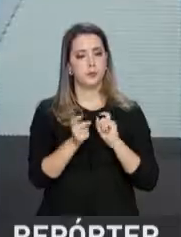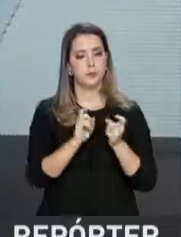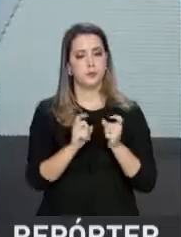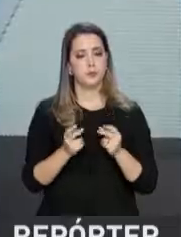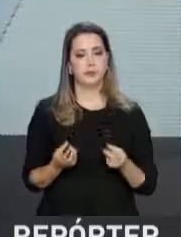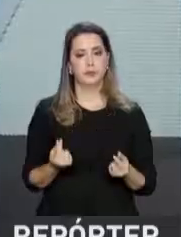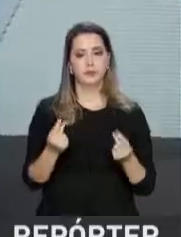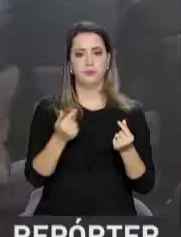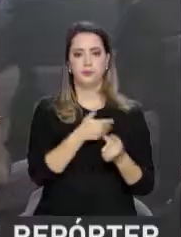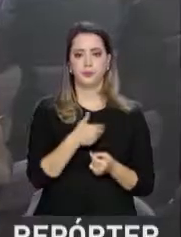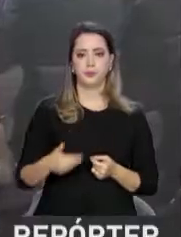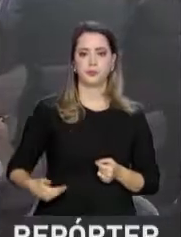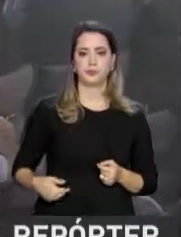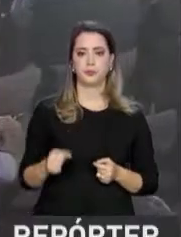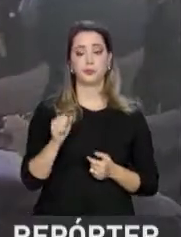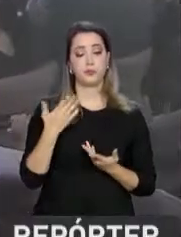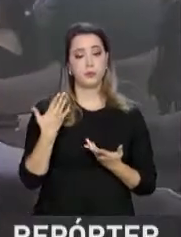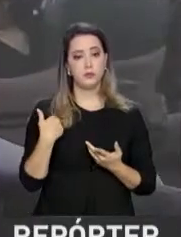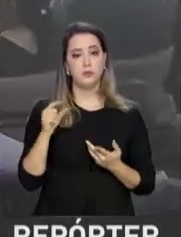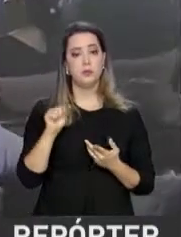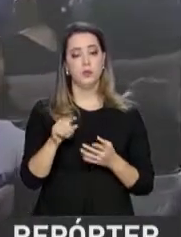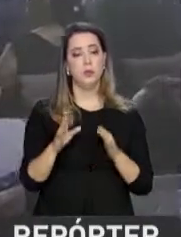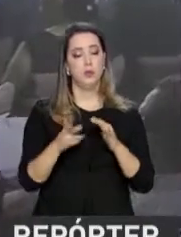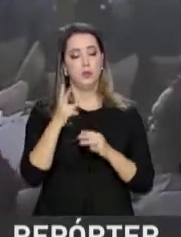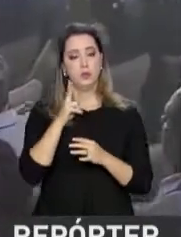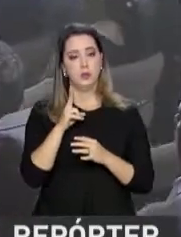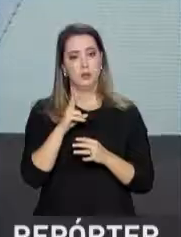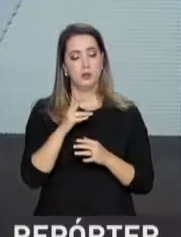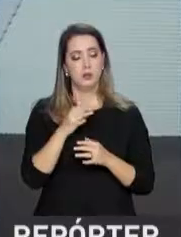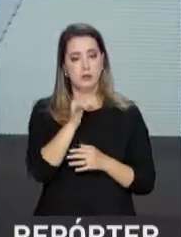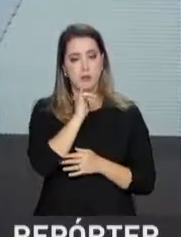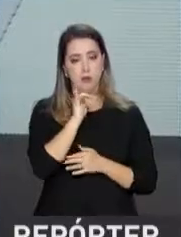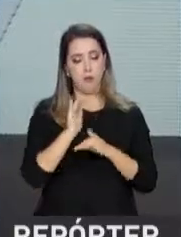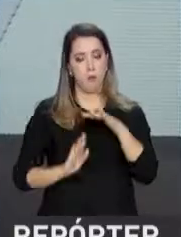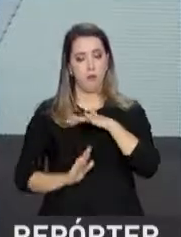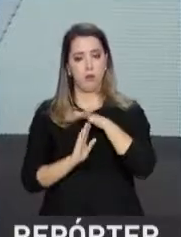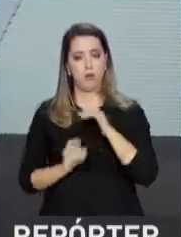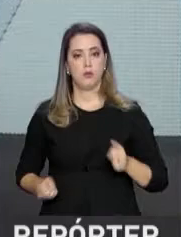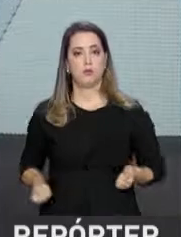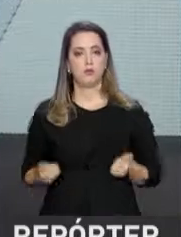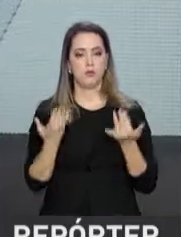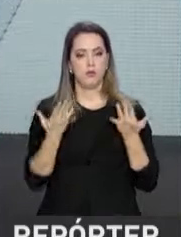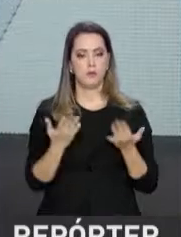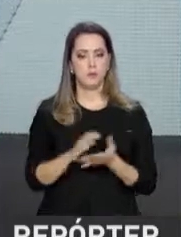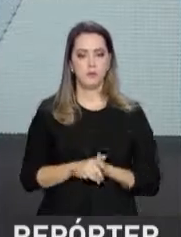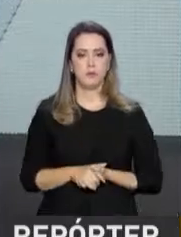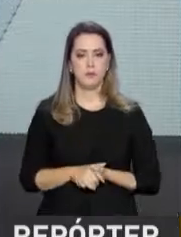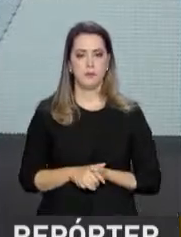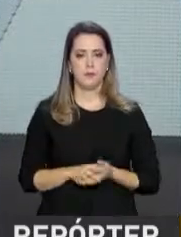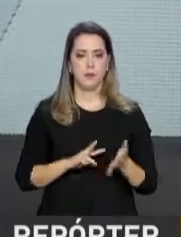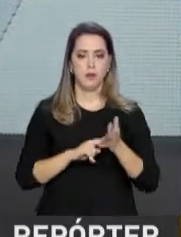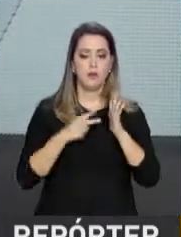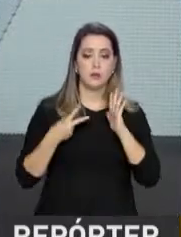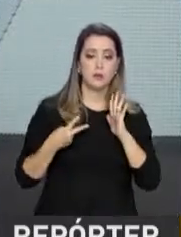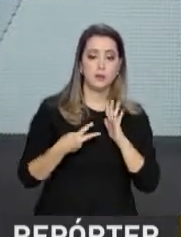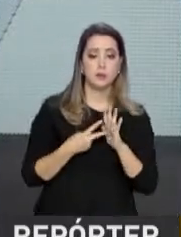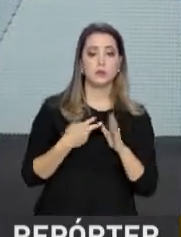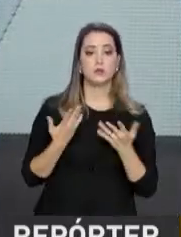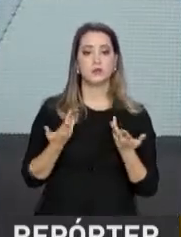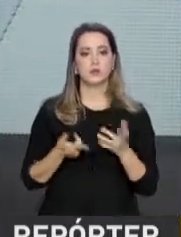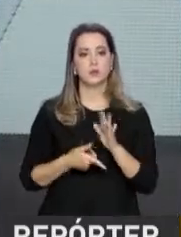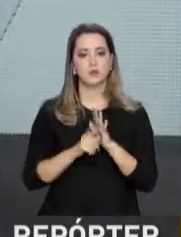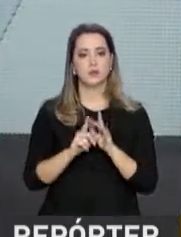como no caso da implementação do teto dos gastos significa que ao invés de fazer o quê